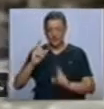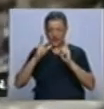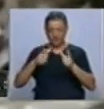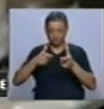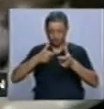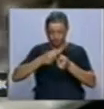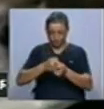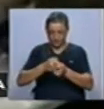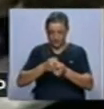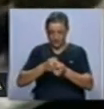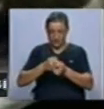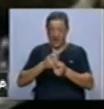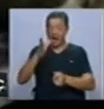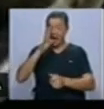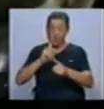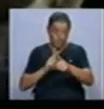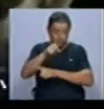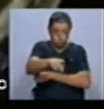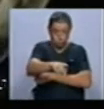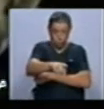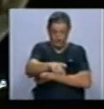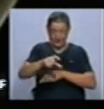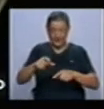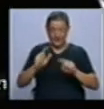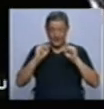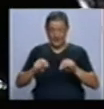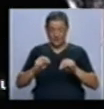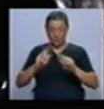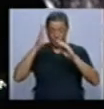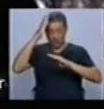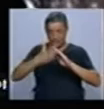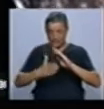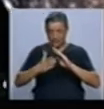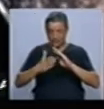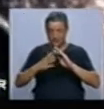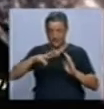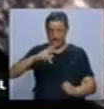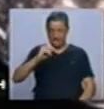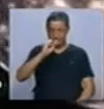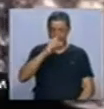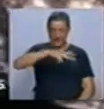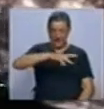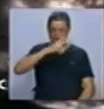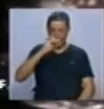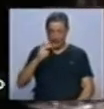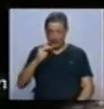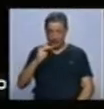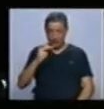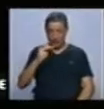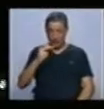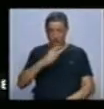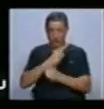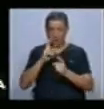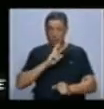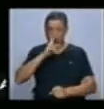contrário da água que esguicha, não é? O que acontece aqui é que temos precisamente o magma do interior de Io